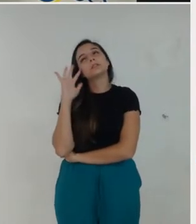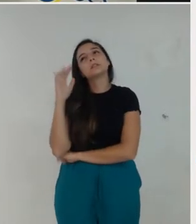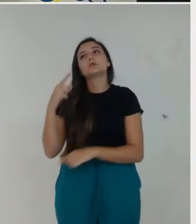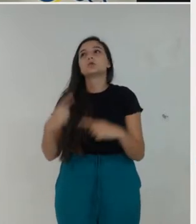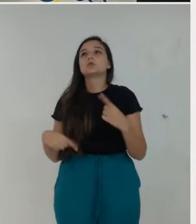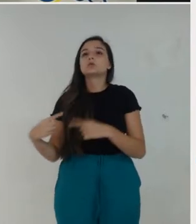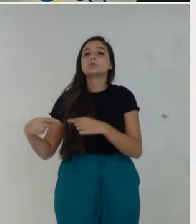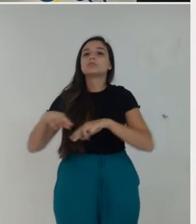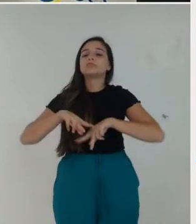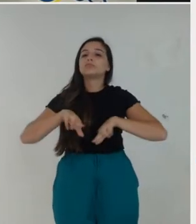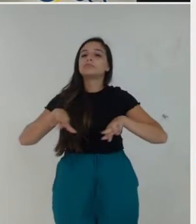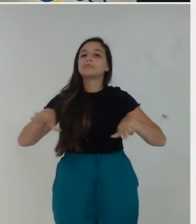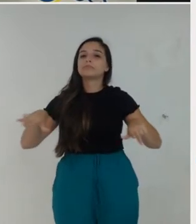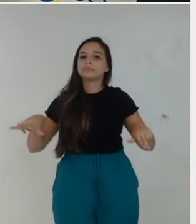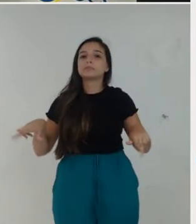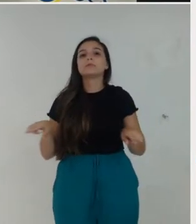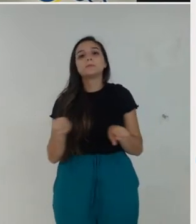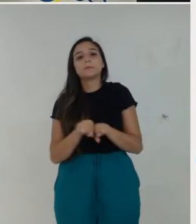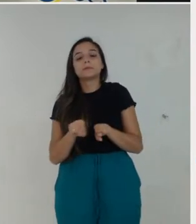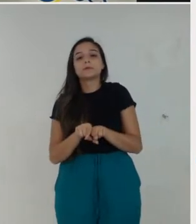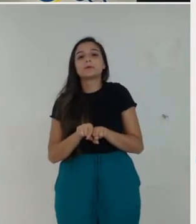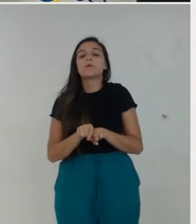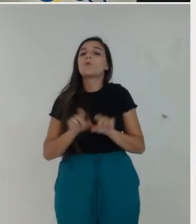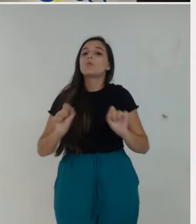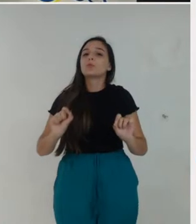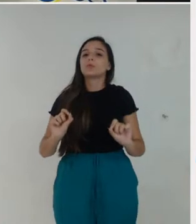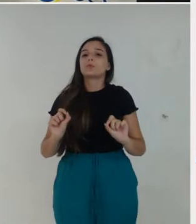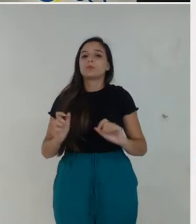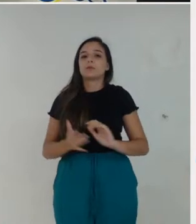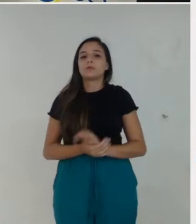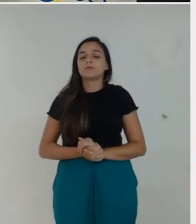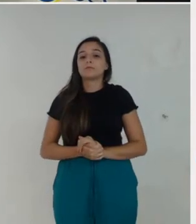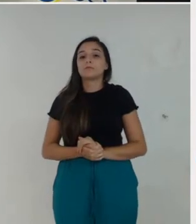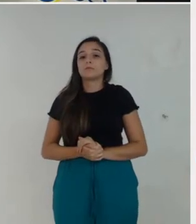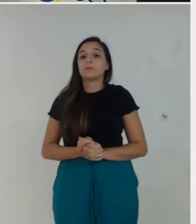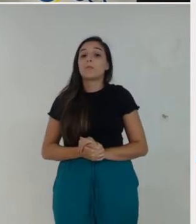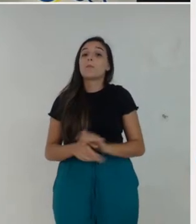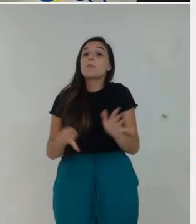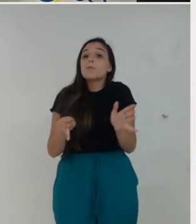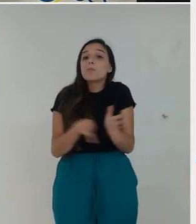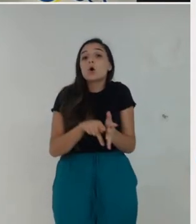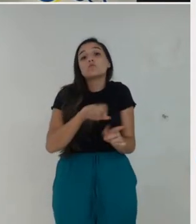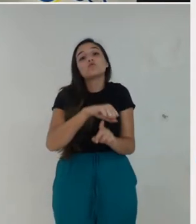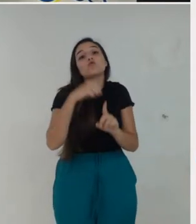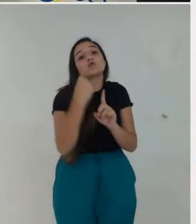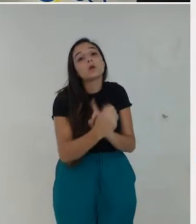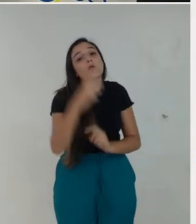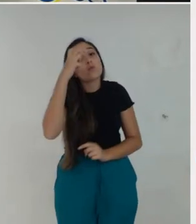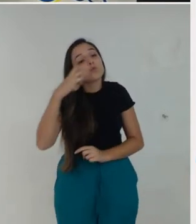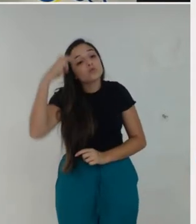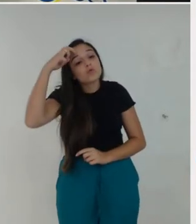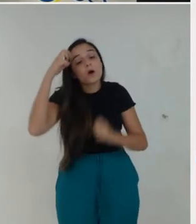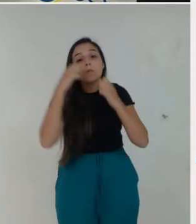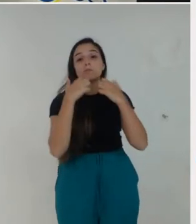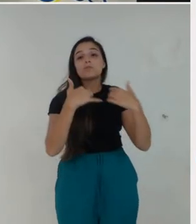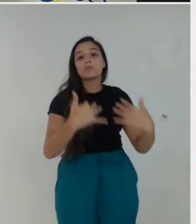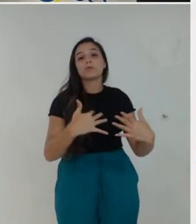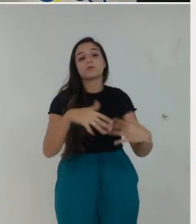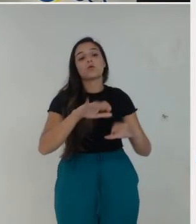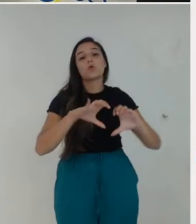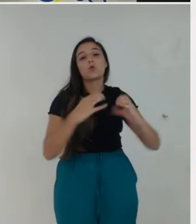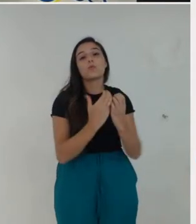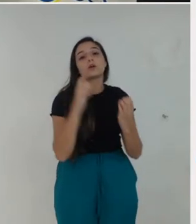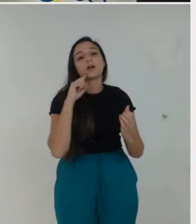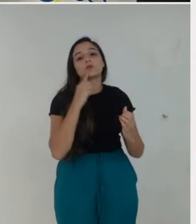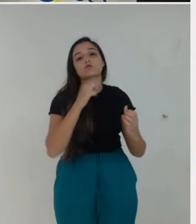uma série de questões, e também o caráter social e cultural de um público específico, que são as